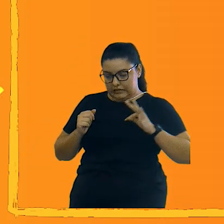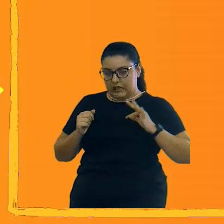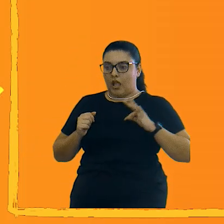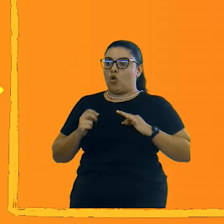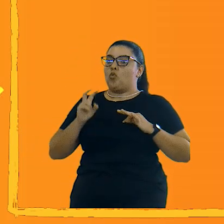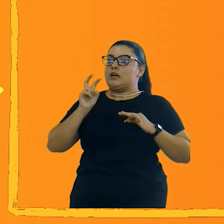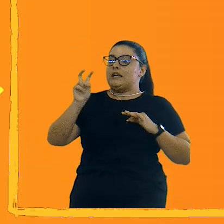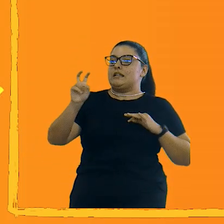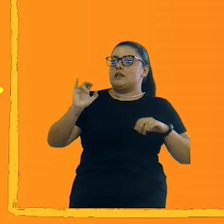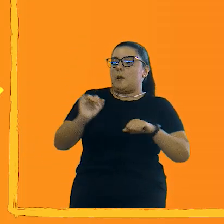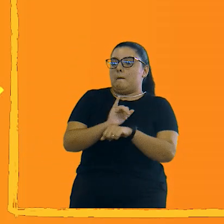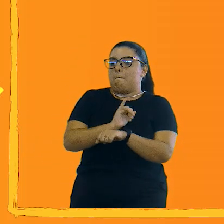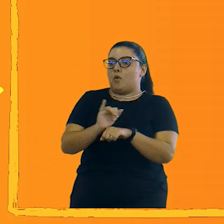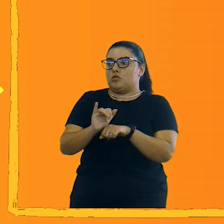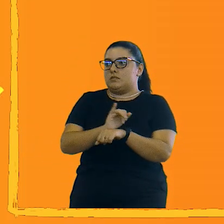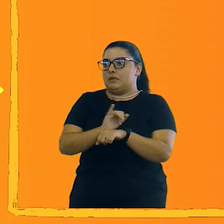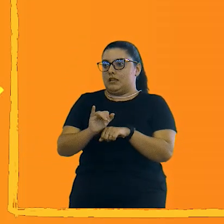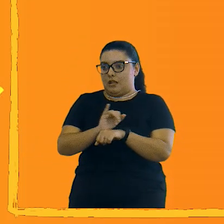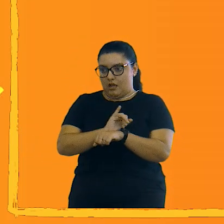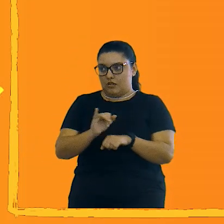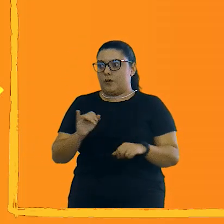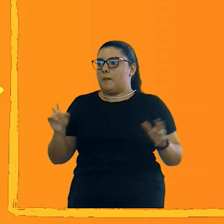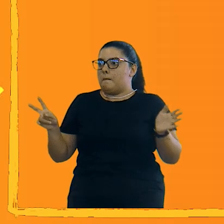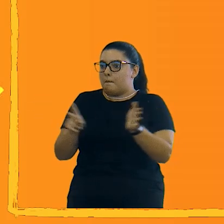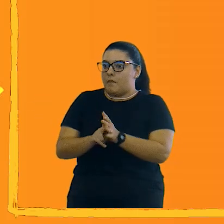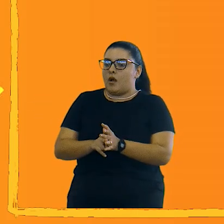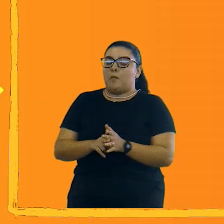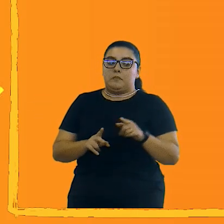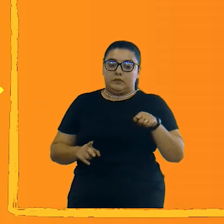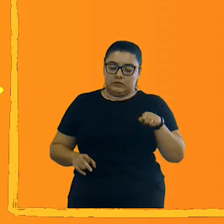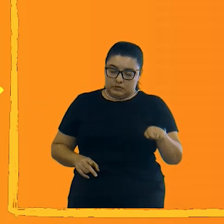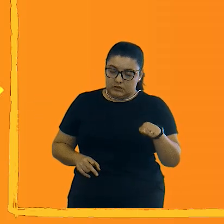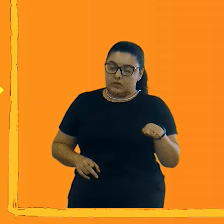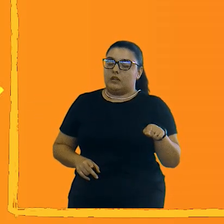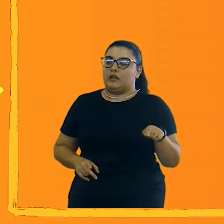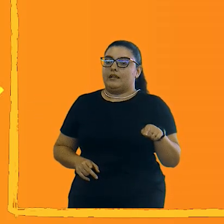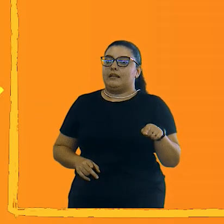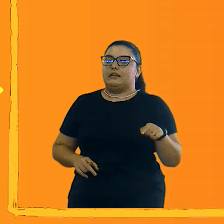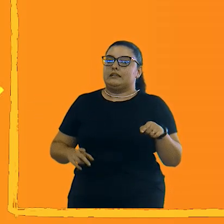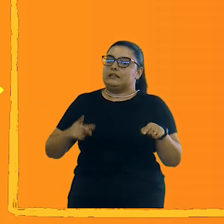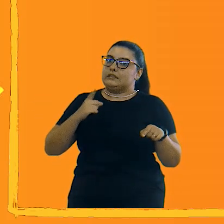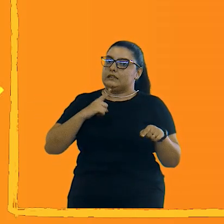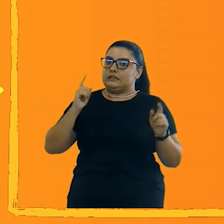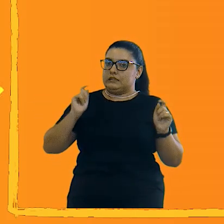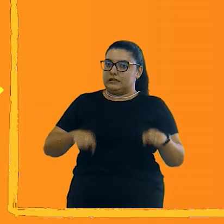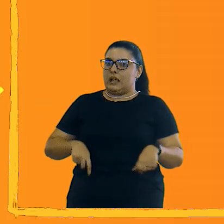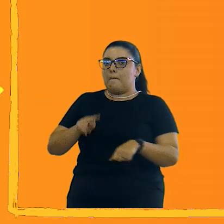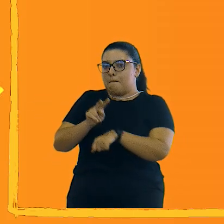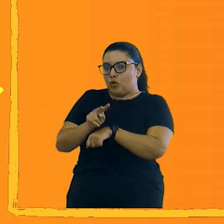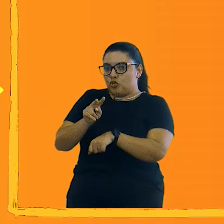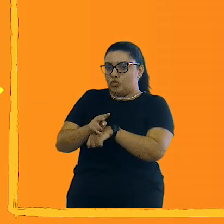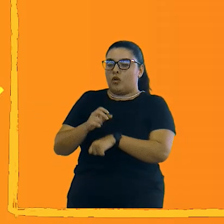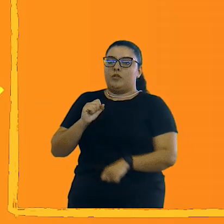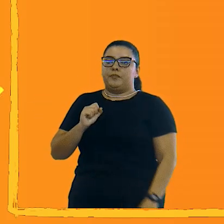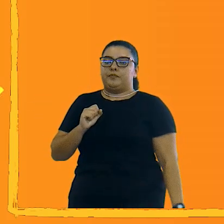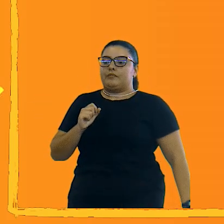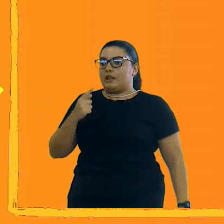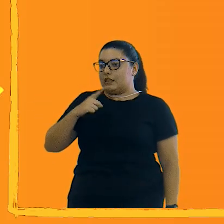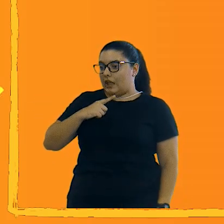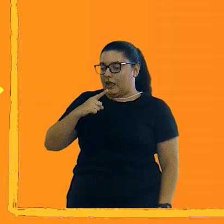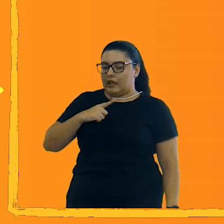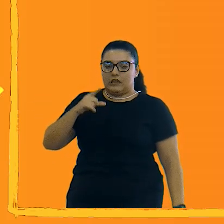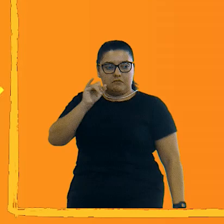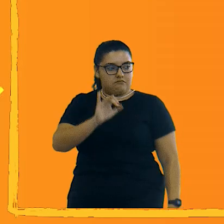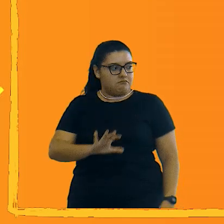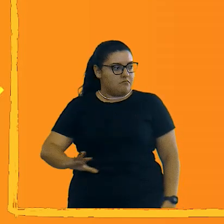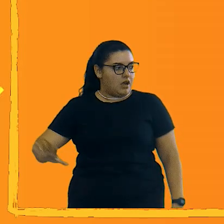possibilidades de unidade de medida para a grandeza que esse equipamento monitora nas imagens